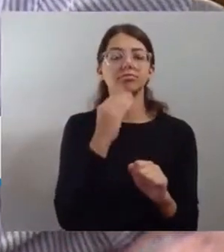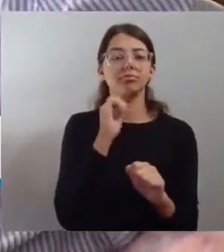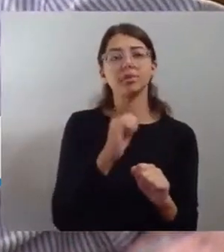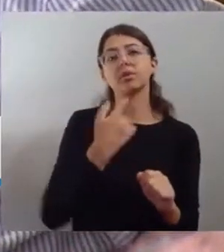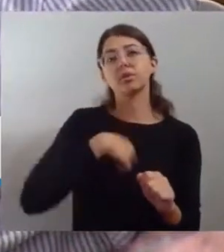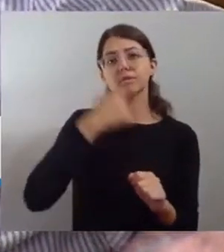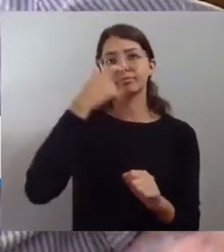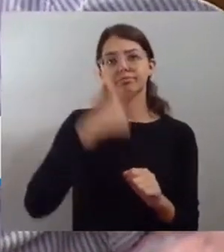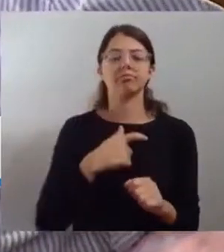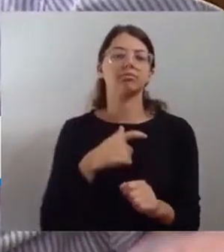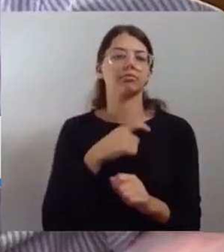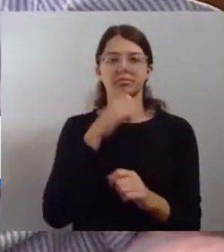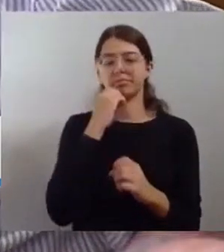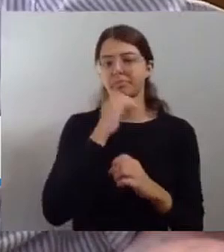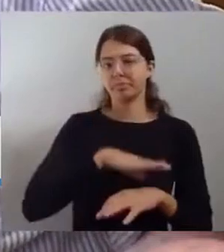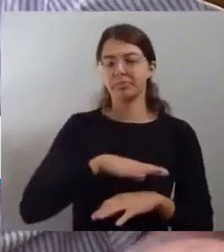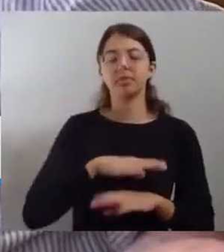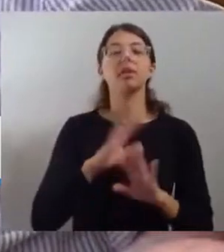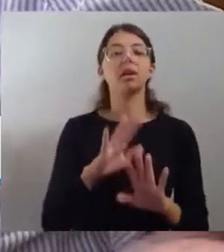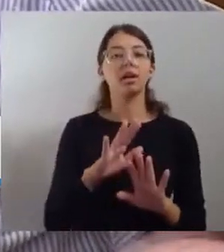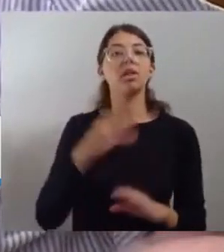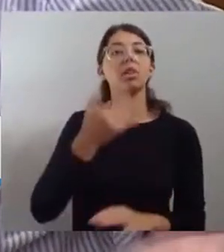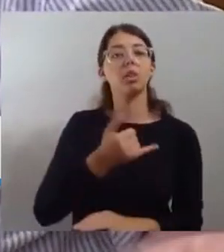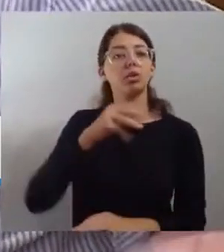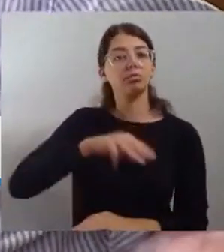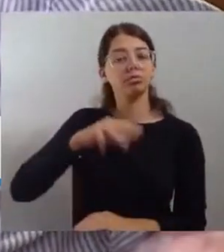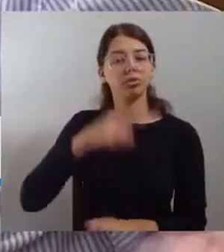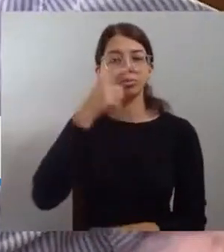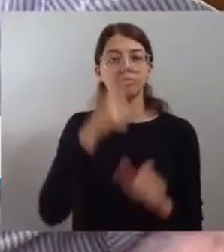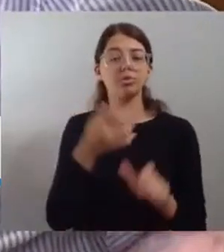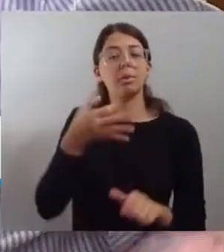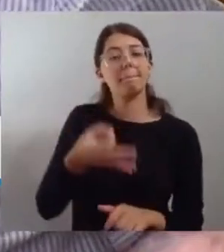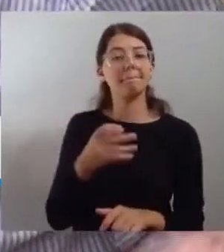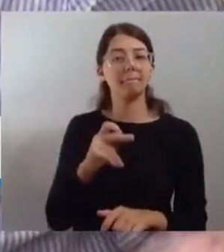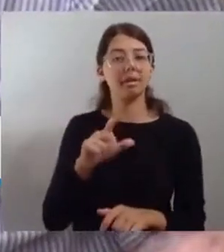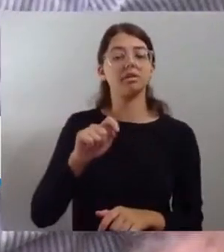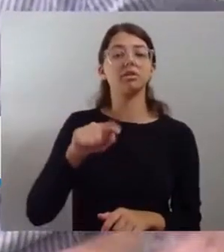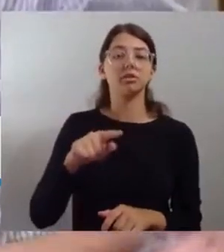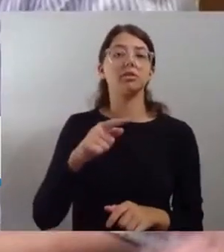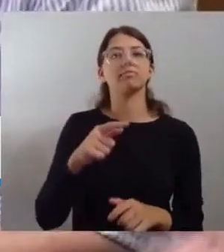celebrarmos o extermínio de 2 milhões de palestinianos em Gaza, também perdemos a nossa humanidade.